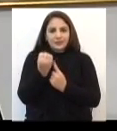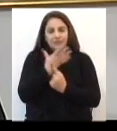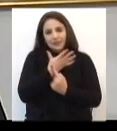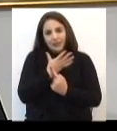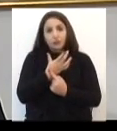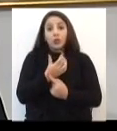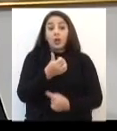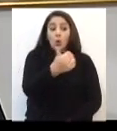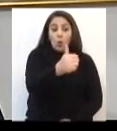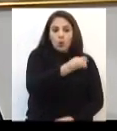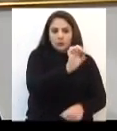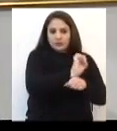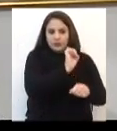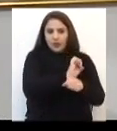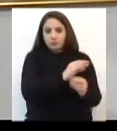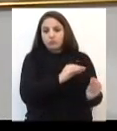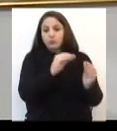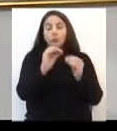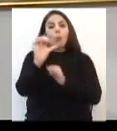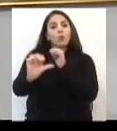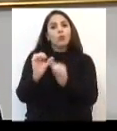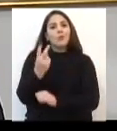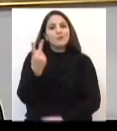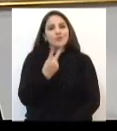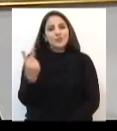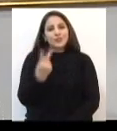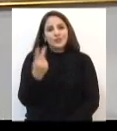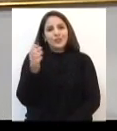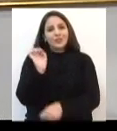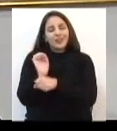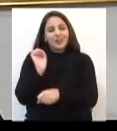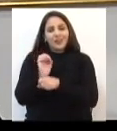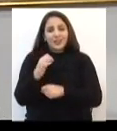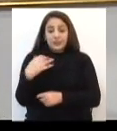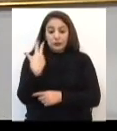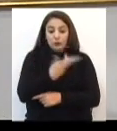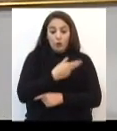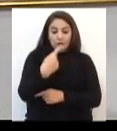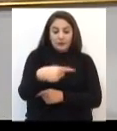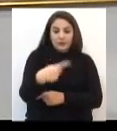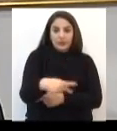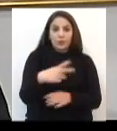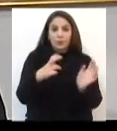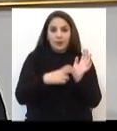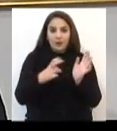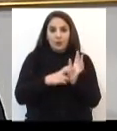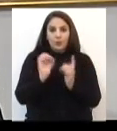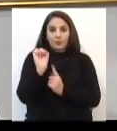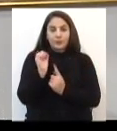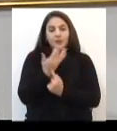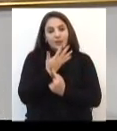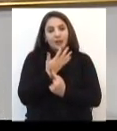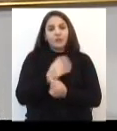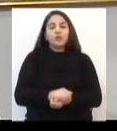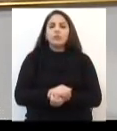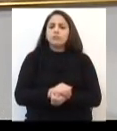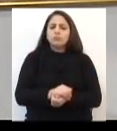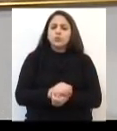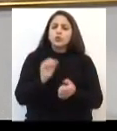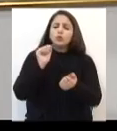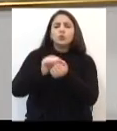ter 22 estados onde está o Sicredi. E a nossa cooperativa Sicredi Planalto Médio gestionou,